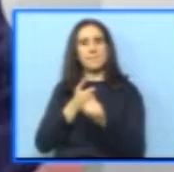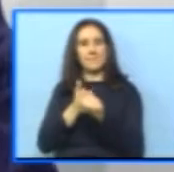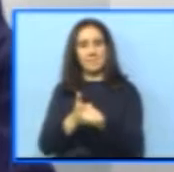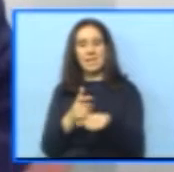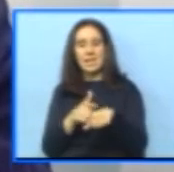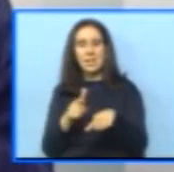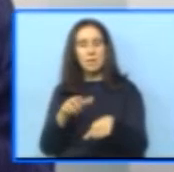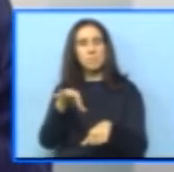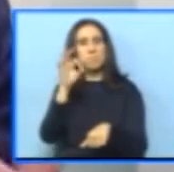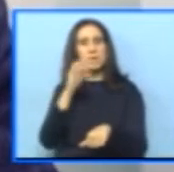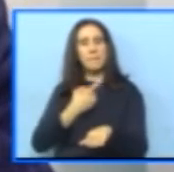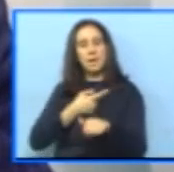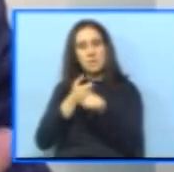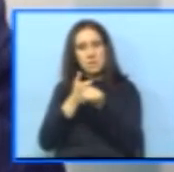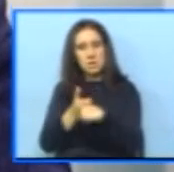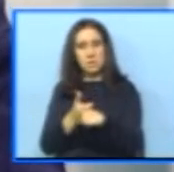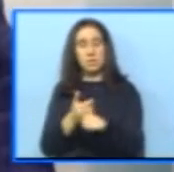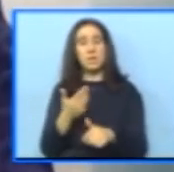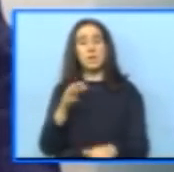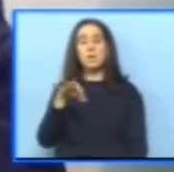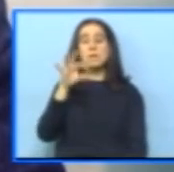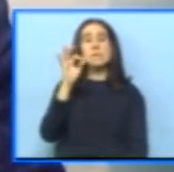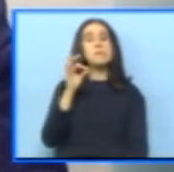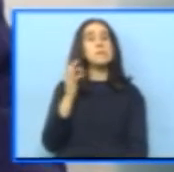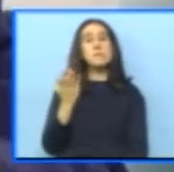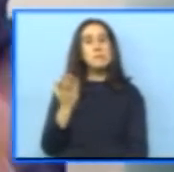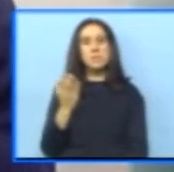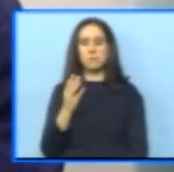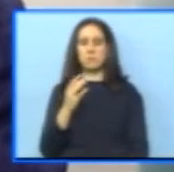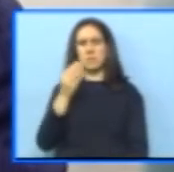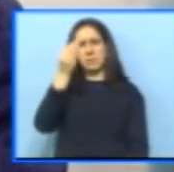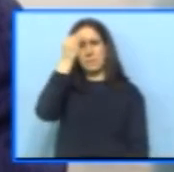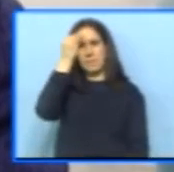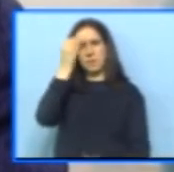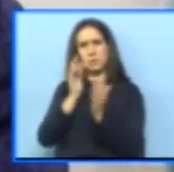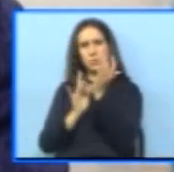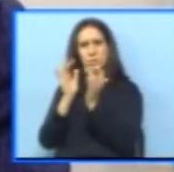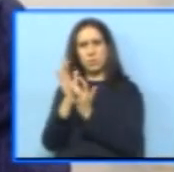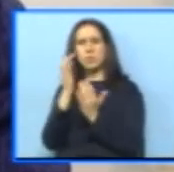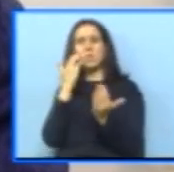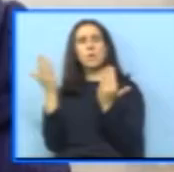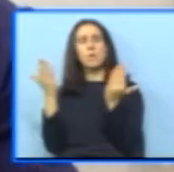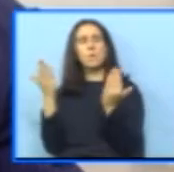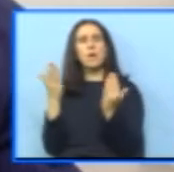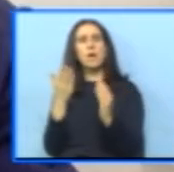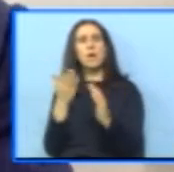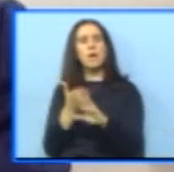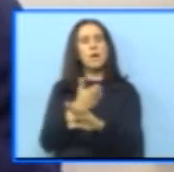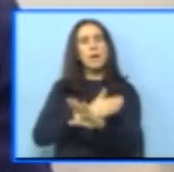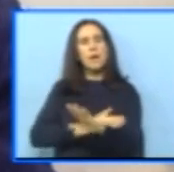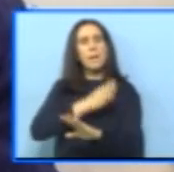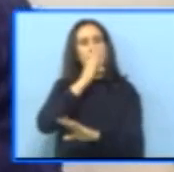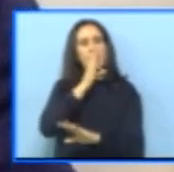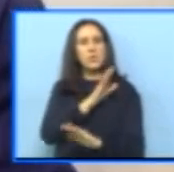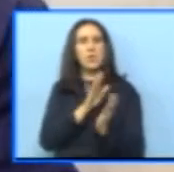da escolha, é o tempo da opção. E essa opção, para os discípulos de Jesus, faz em contraposição com aquilo que era a prática que eles tinham vinda do